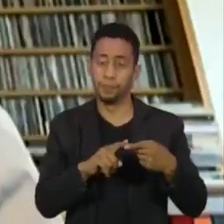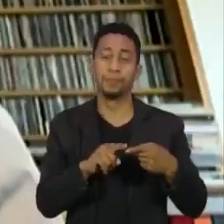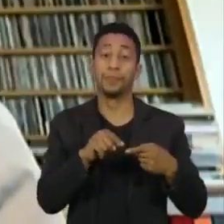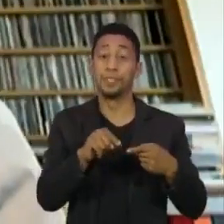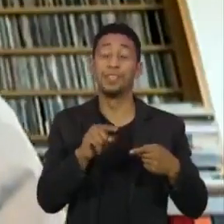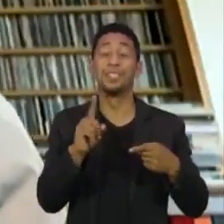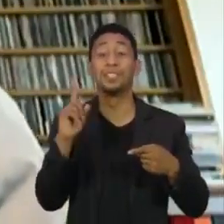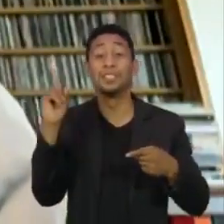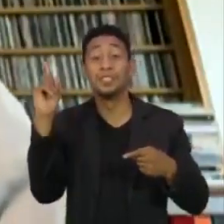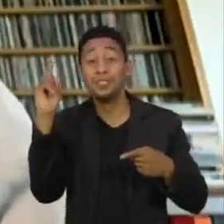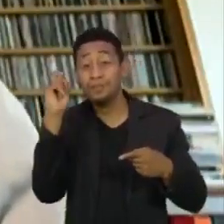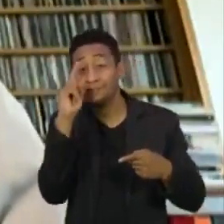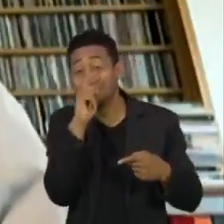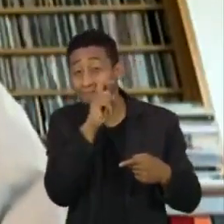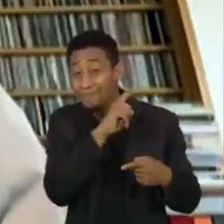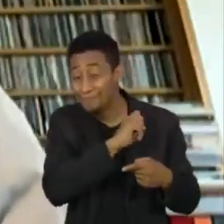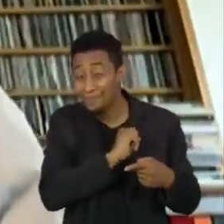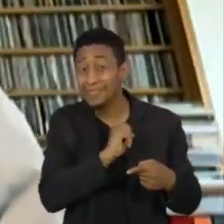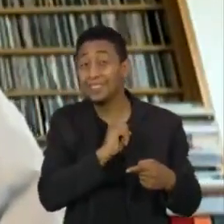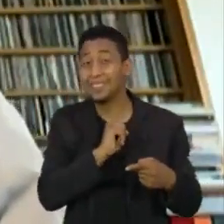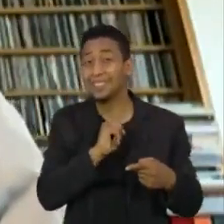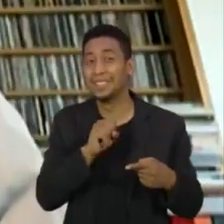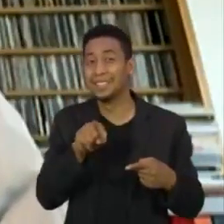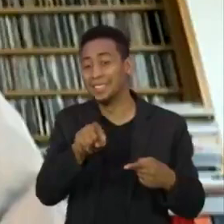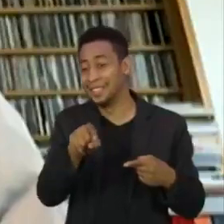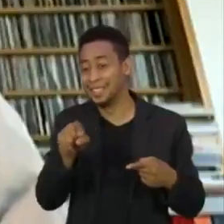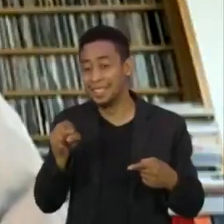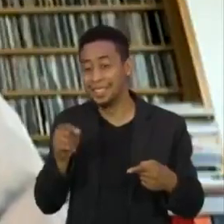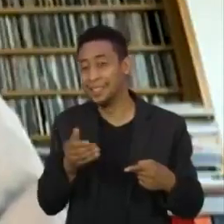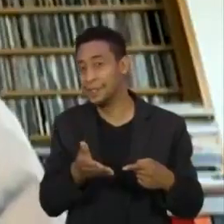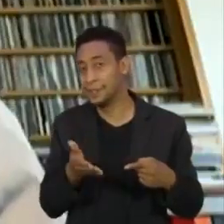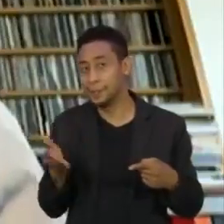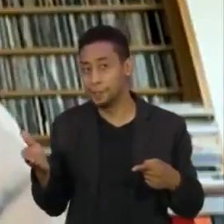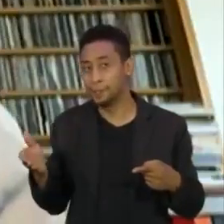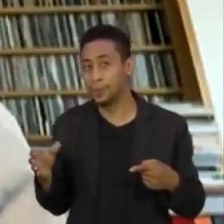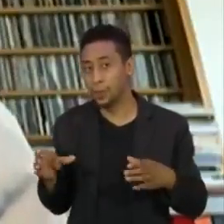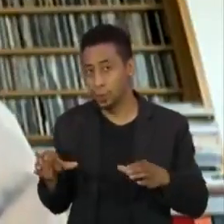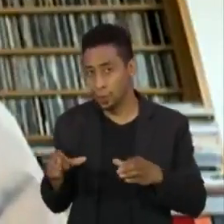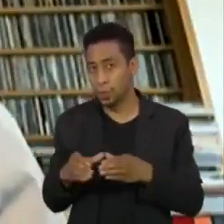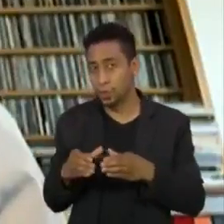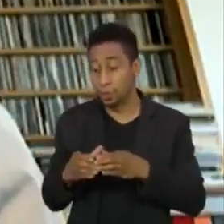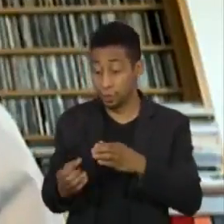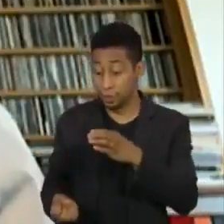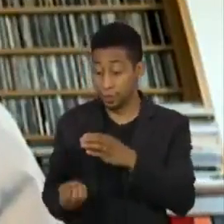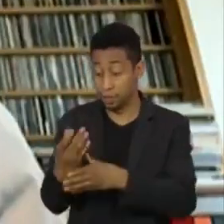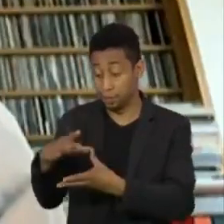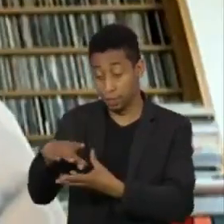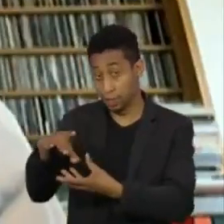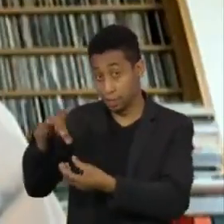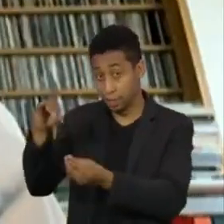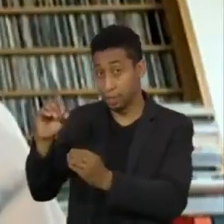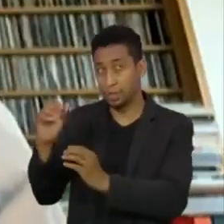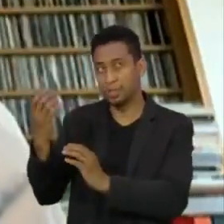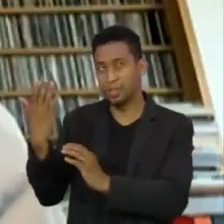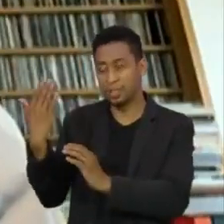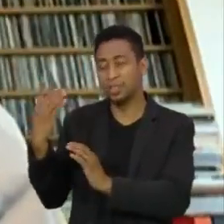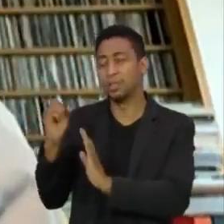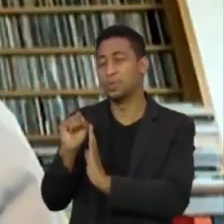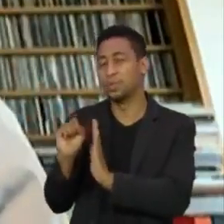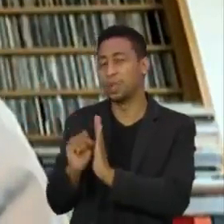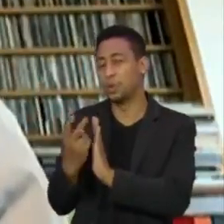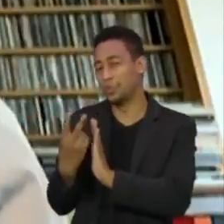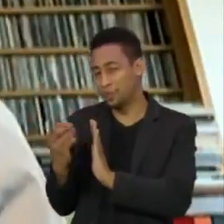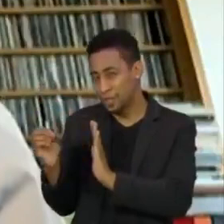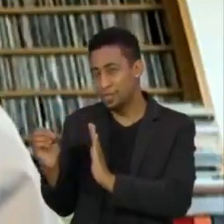certa dificuldade da caixa de ferramentas que estruturou a democracia durante o século XX,